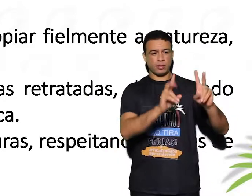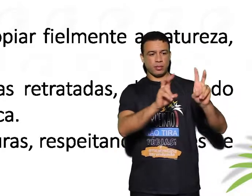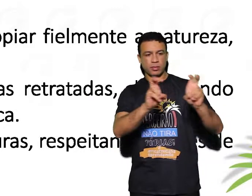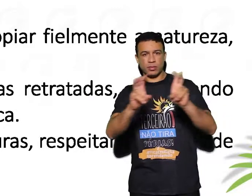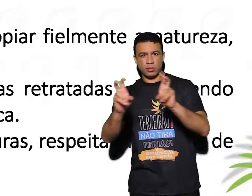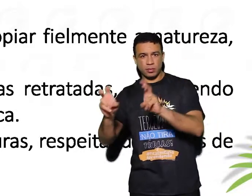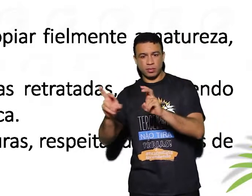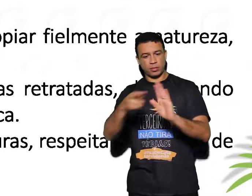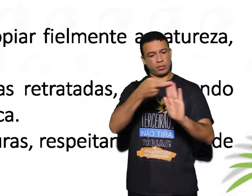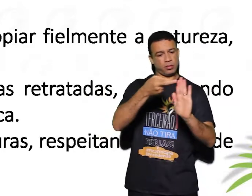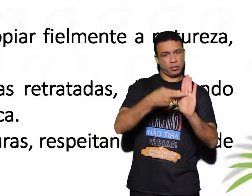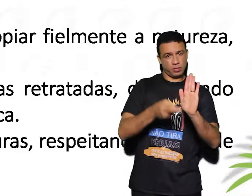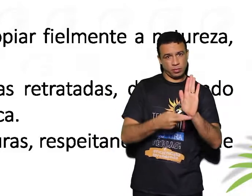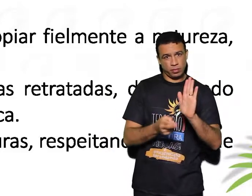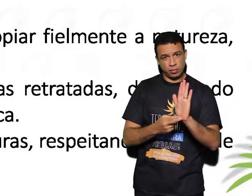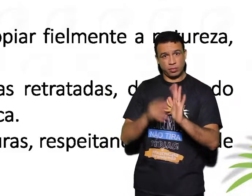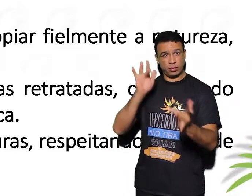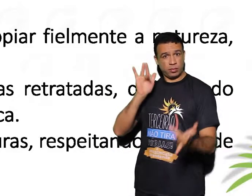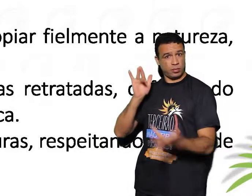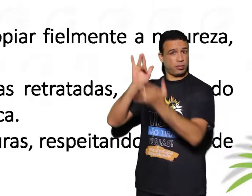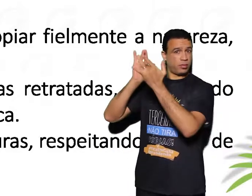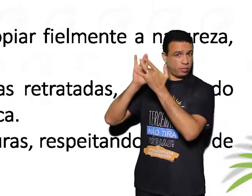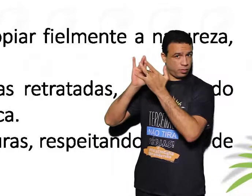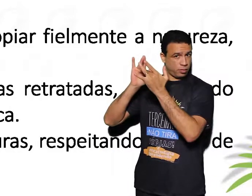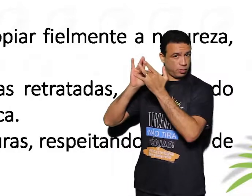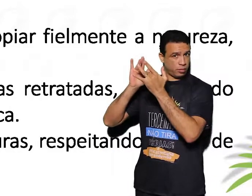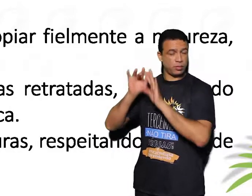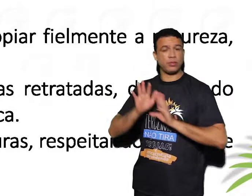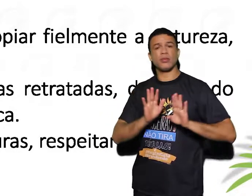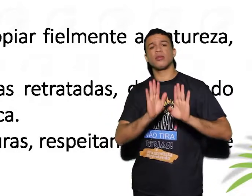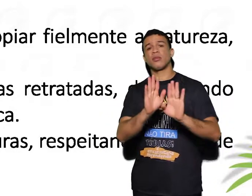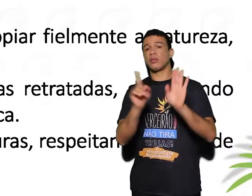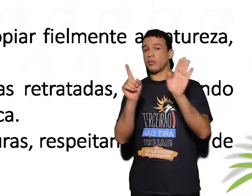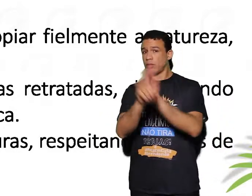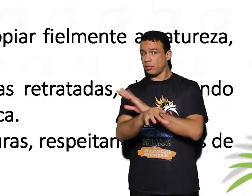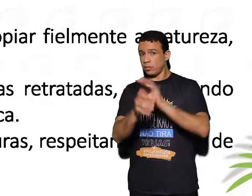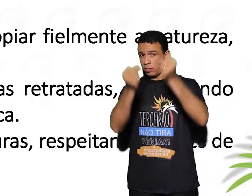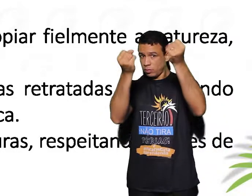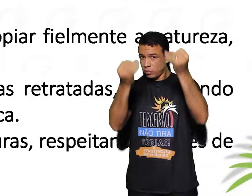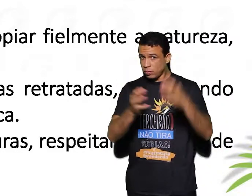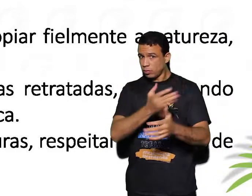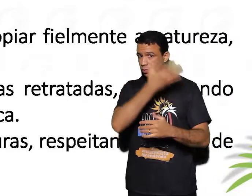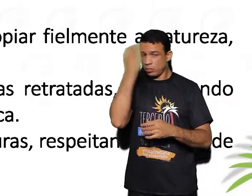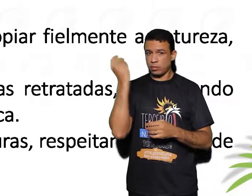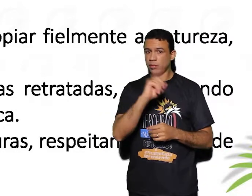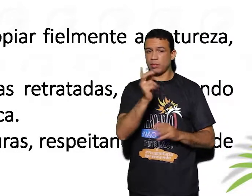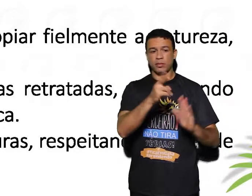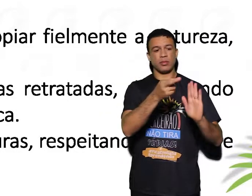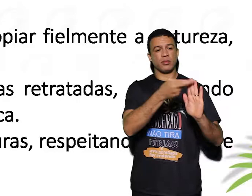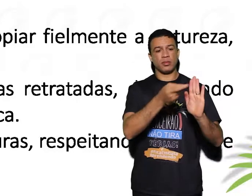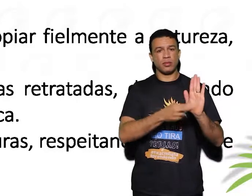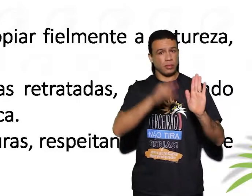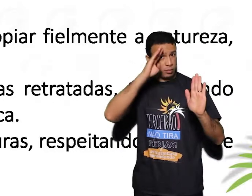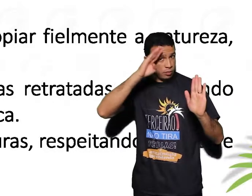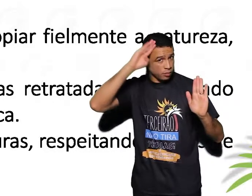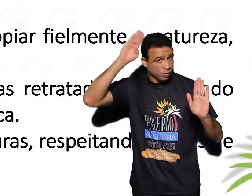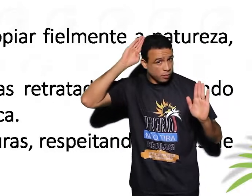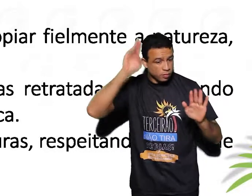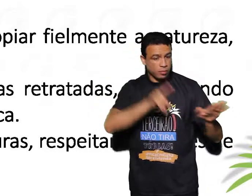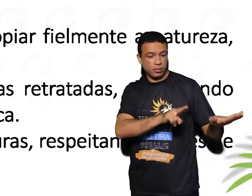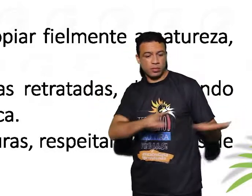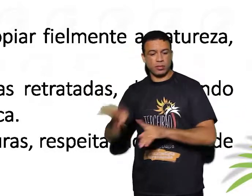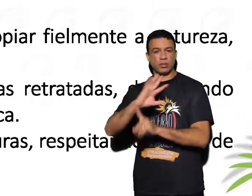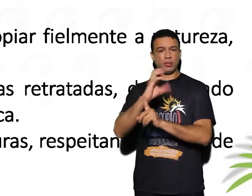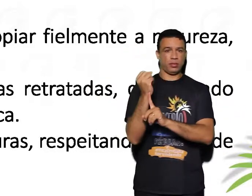abordados pelas regras clássicas. Antes da gente responder, não esqueça o seguinte, o academicismo, ele segue regras. A Semana de Arte Moderna e o